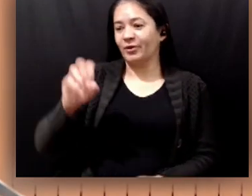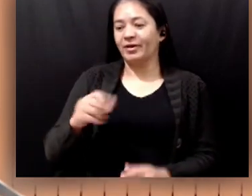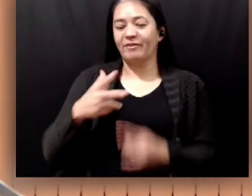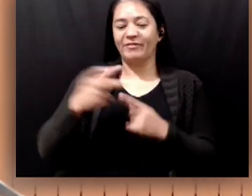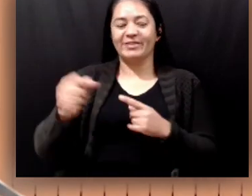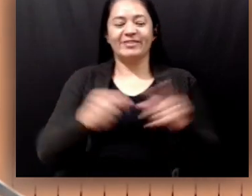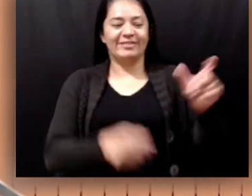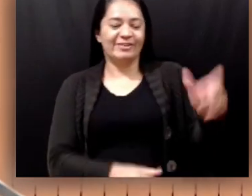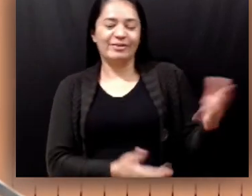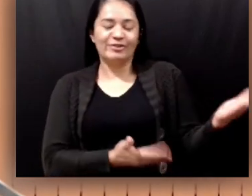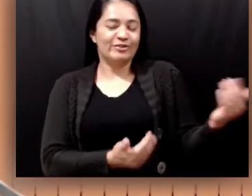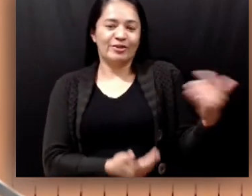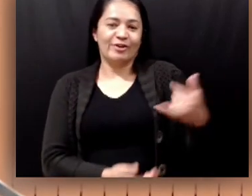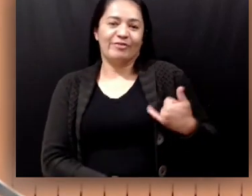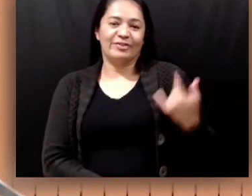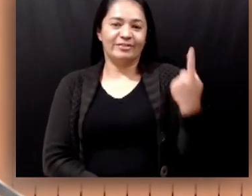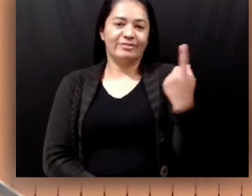e